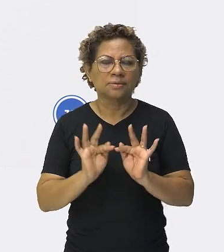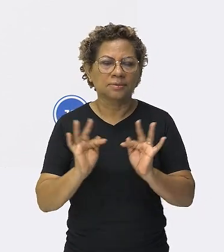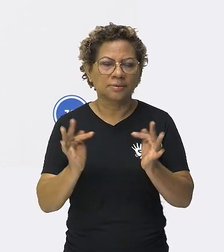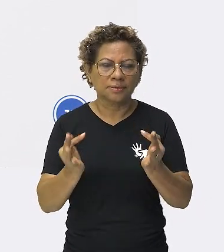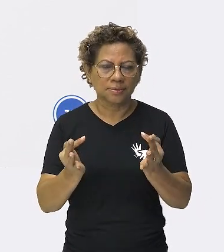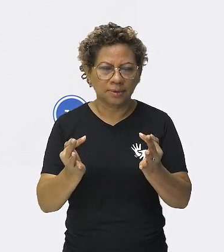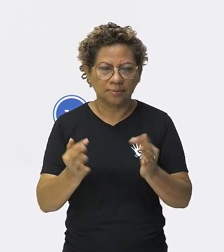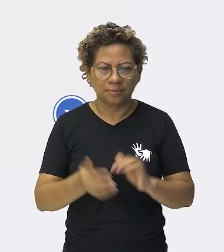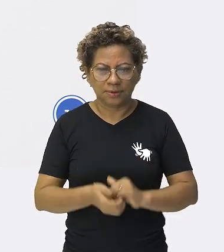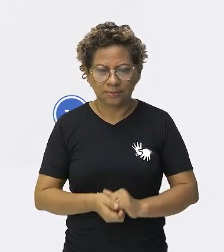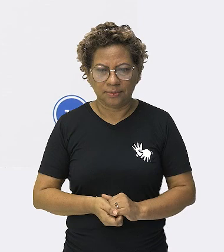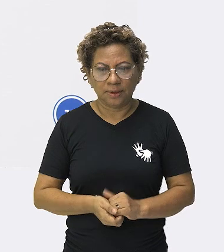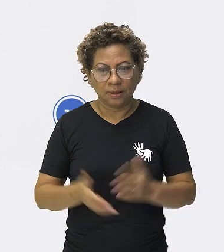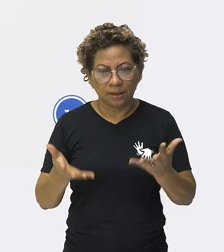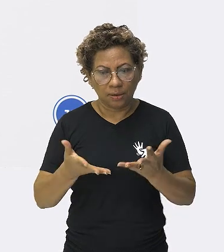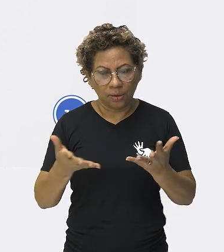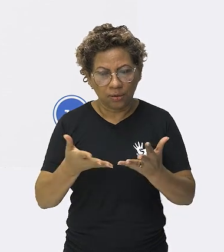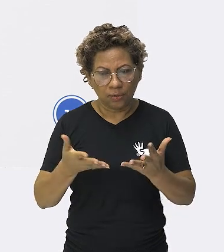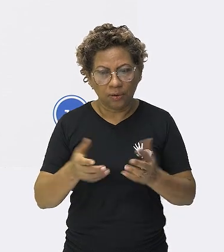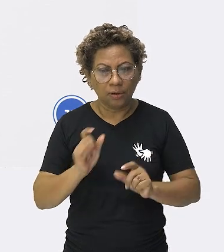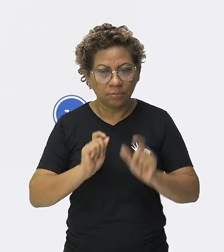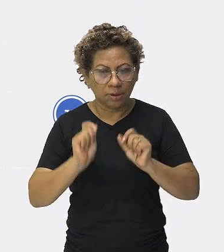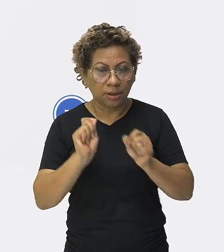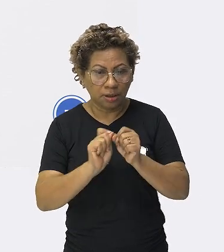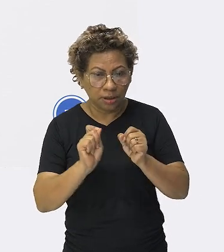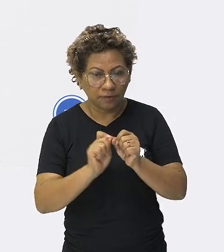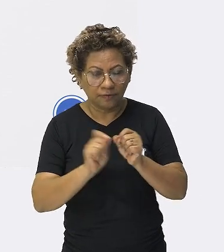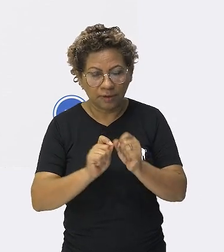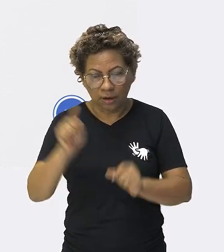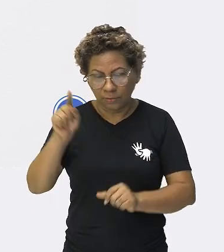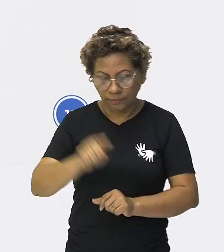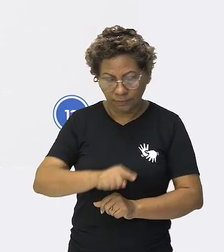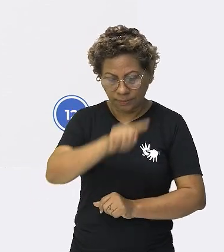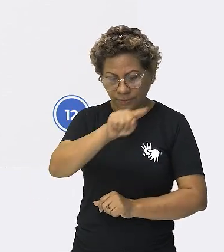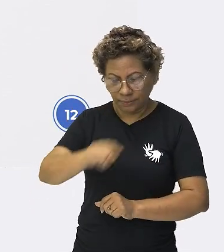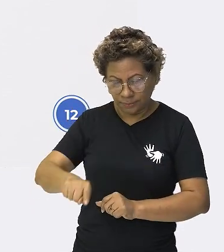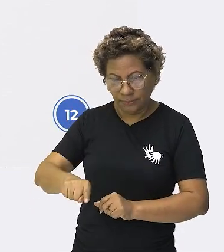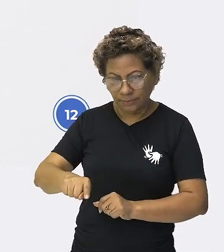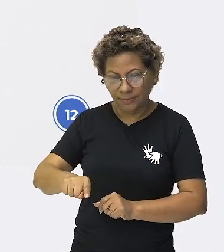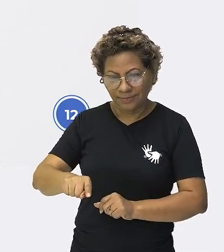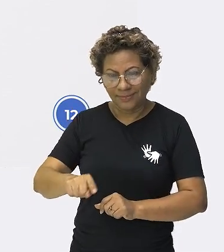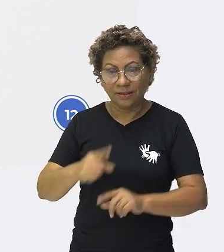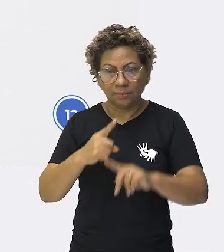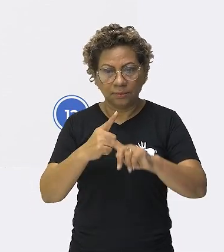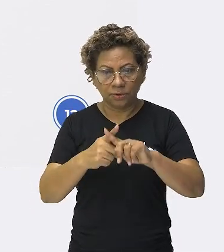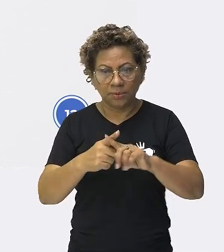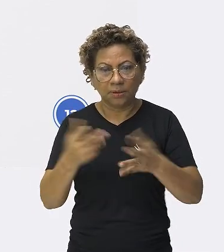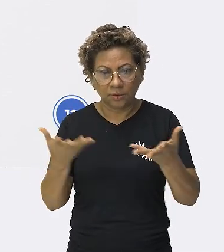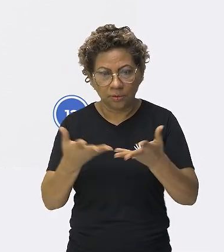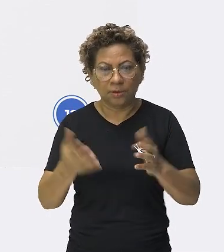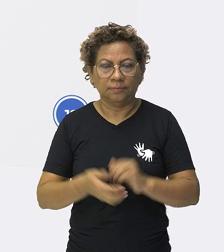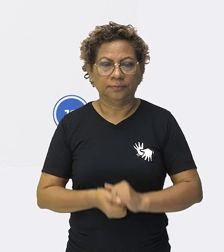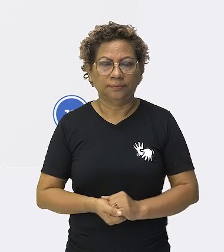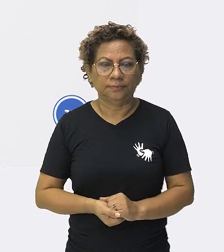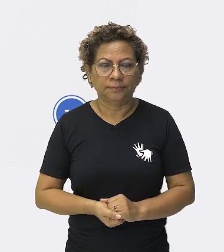proporção, basta nós multiplicarmos o produto dos meios pelos extremos. Então, vai ficar